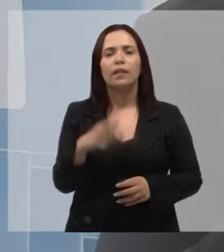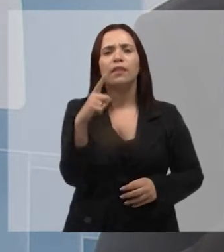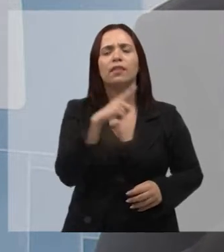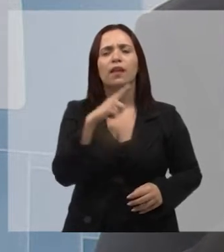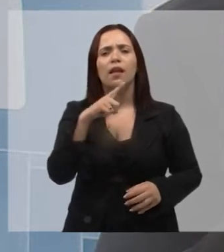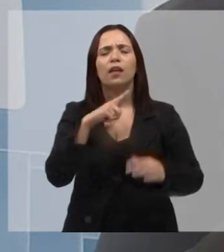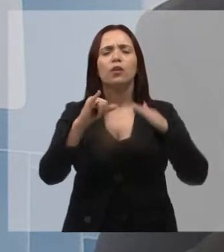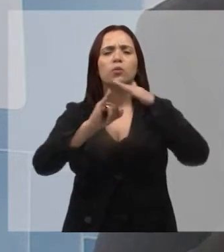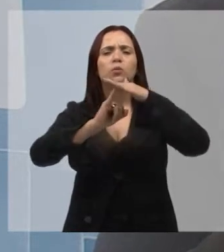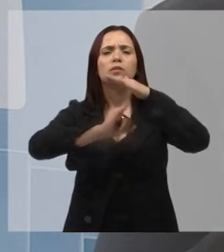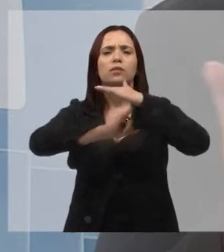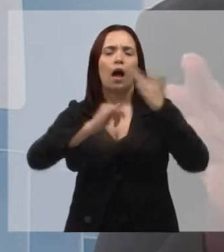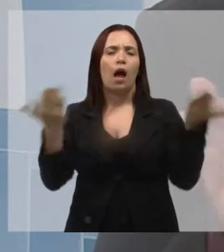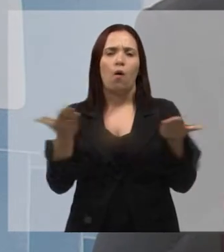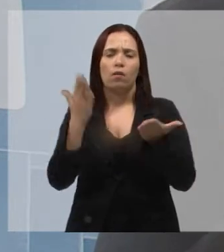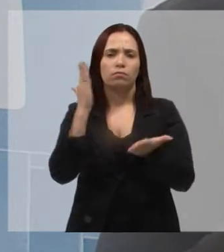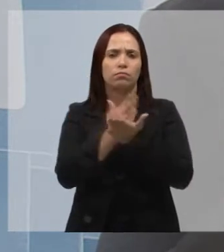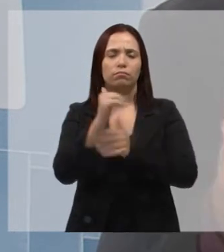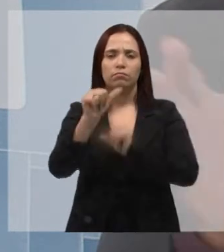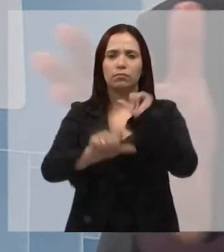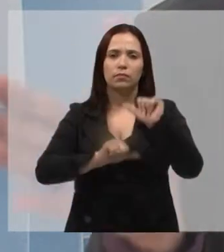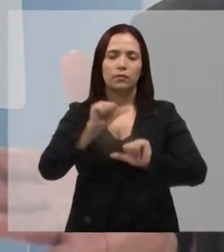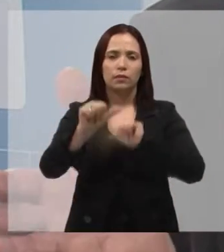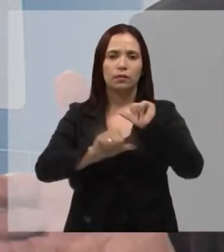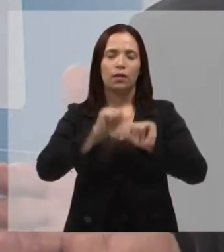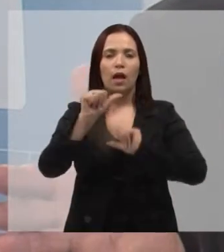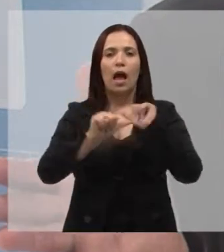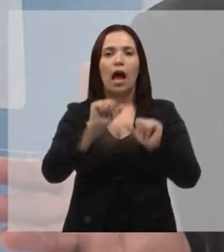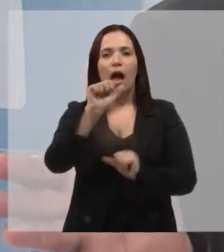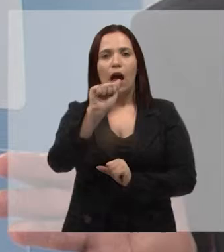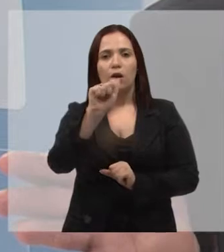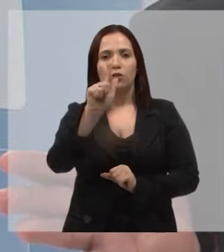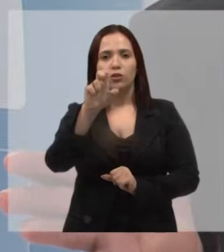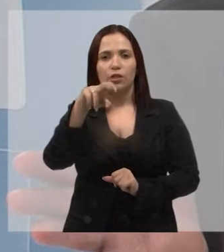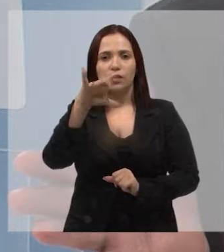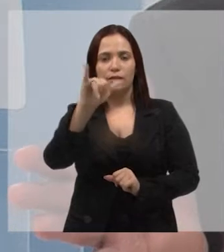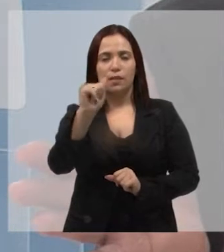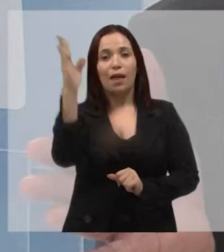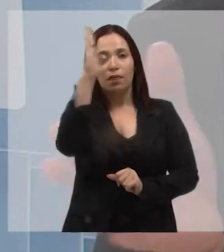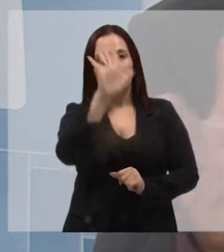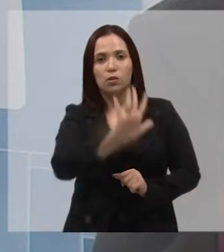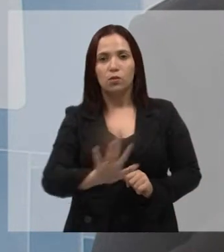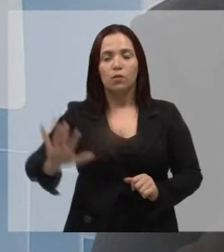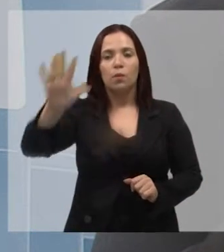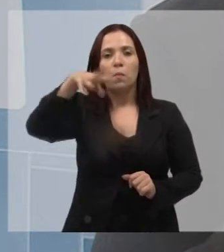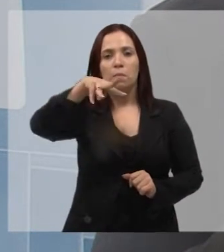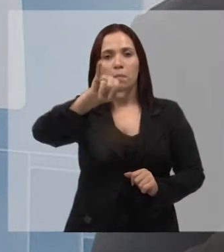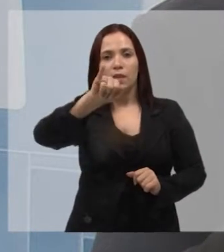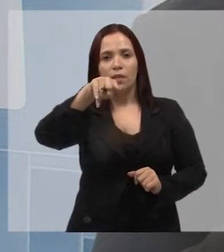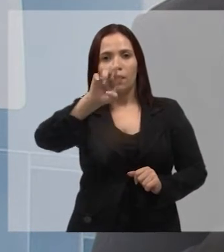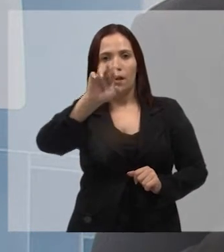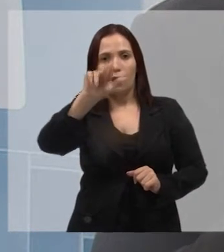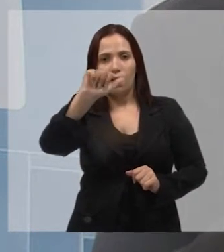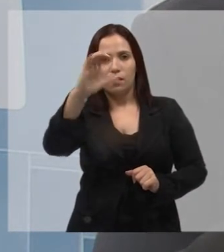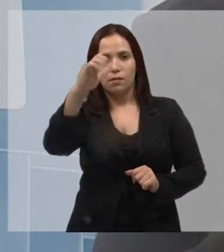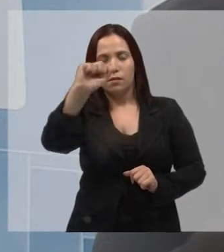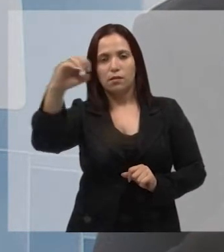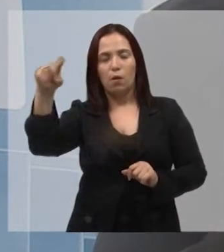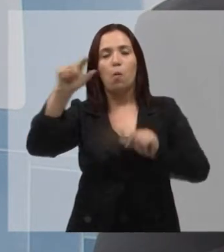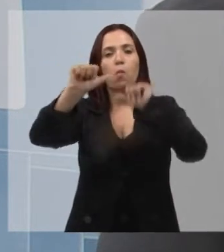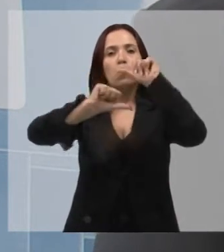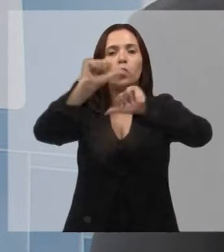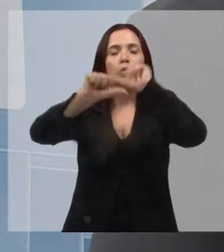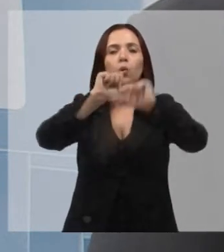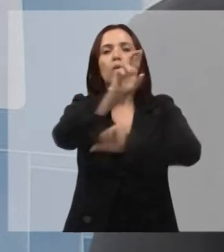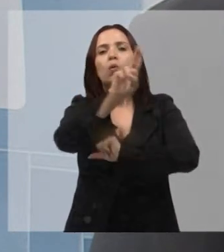nome, não precisa ser a sigla, mas que hoje é a Agência Nacional de Mineração, que foi colocada, foi mudado